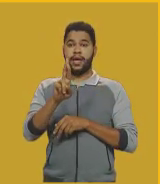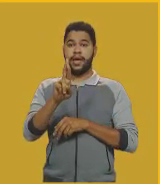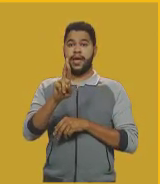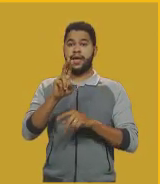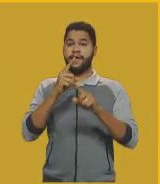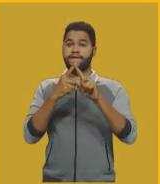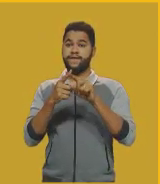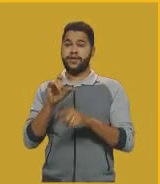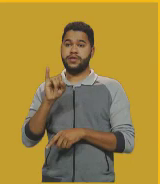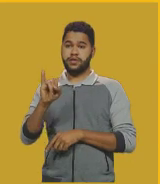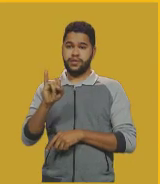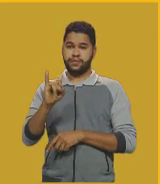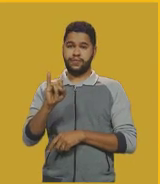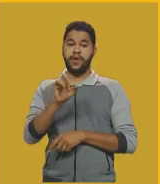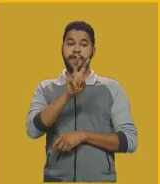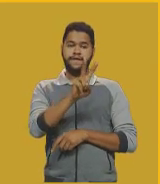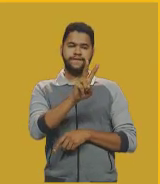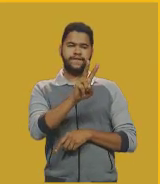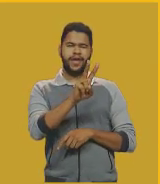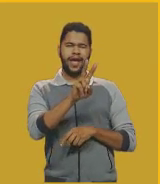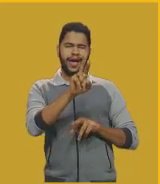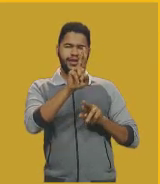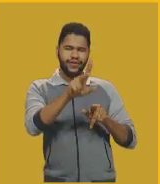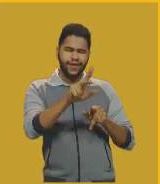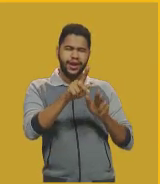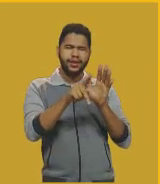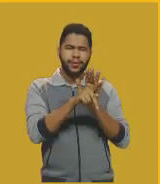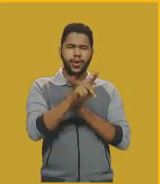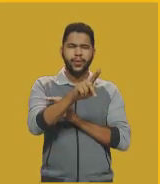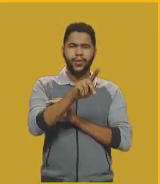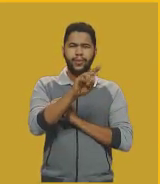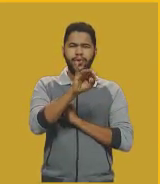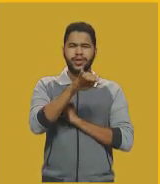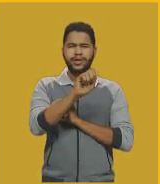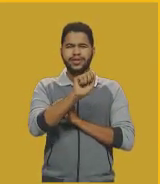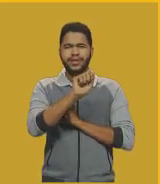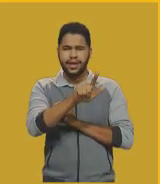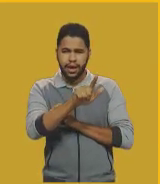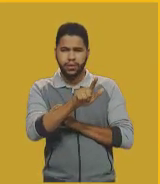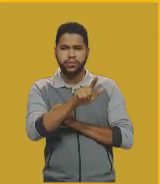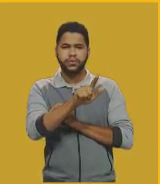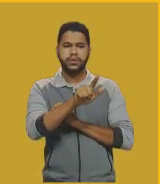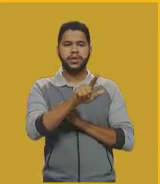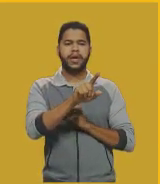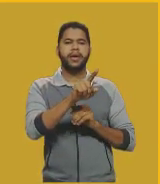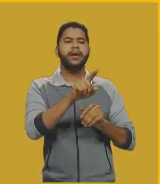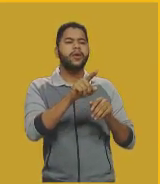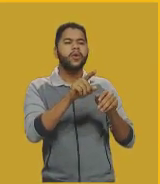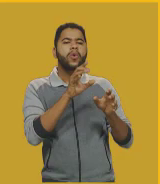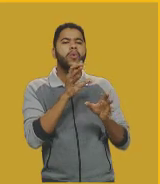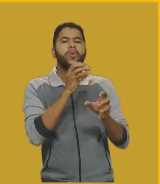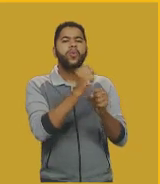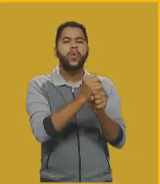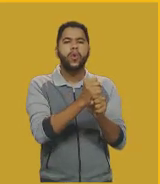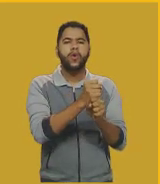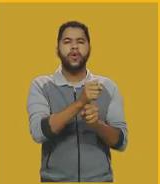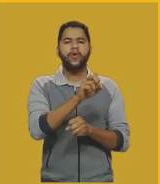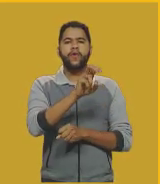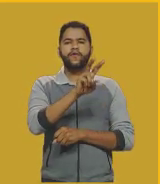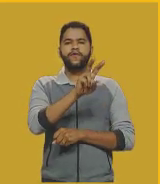seria a diferença de potencial, estabelecido pela pilha ou pela bateria, medida em volts. R seria a